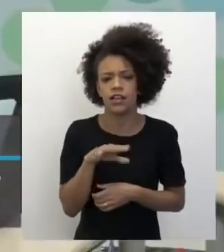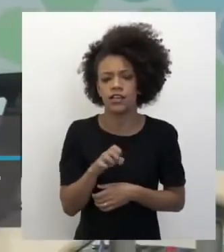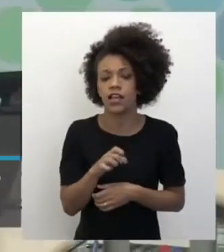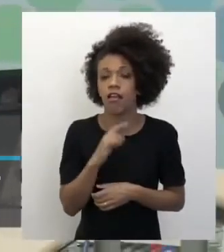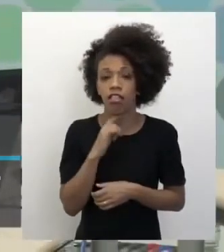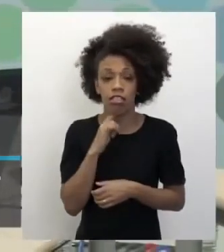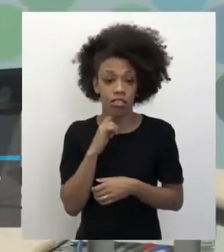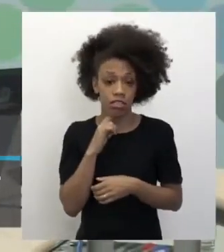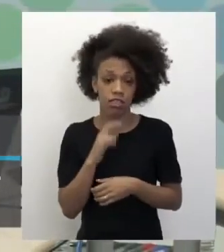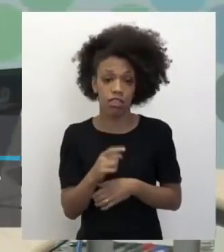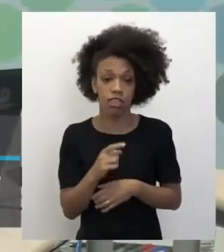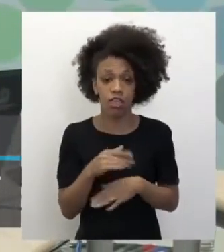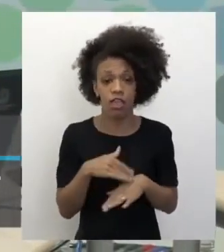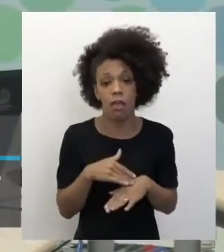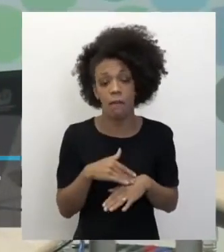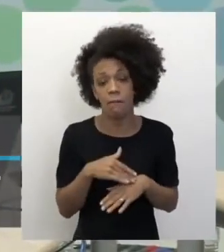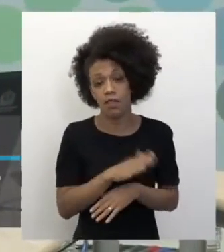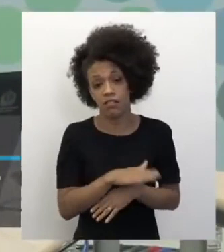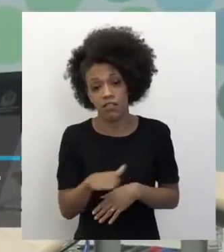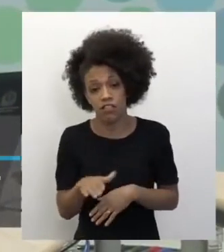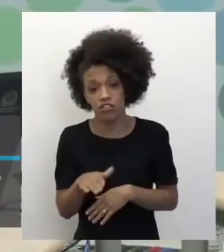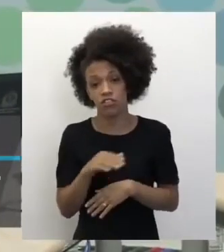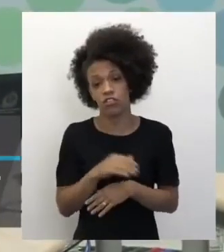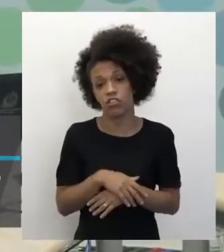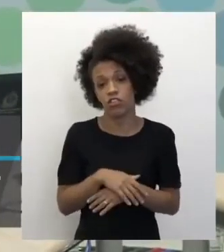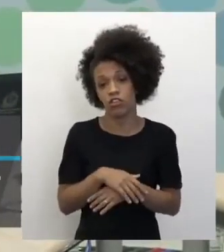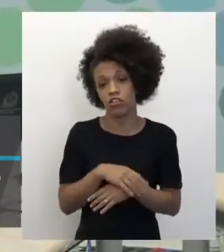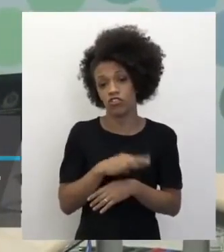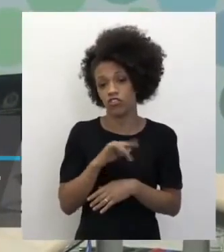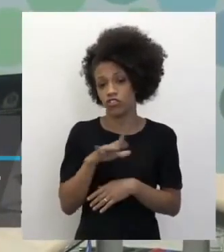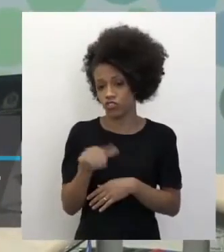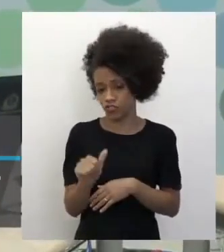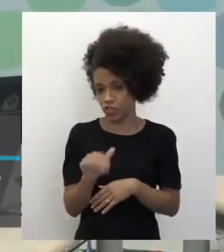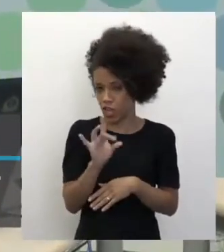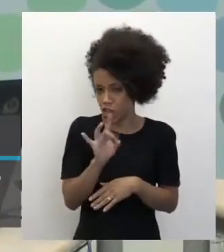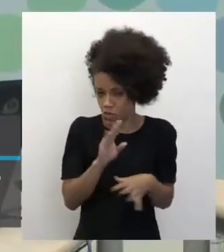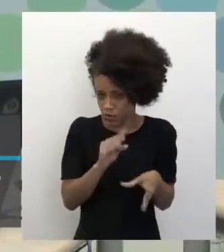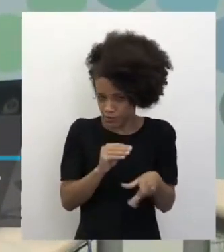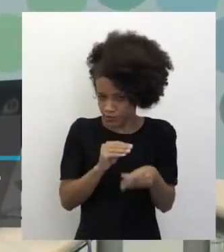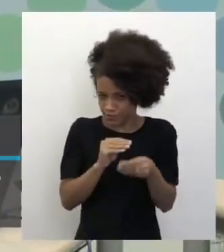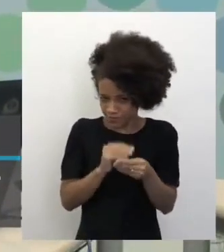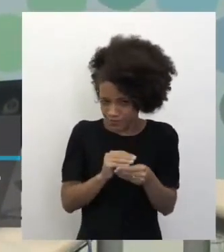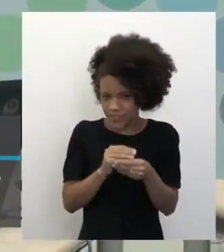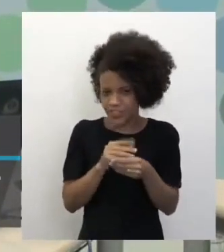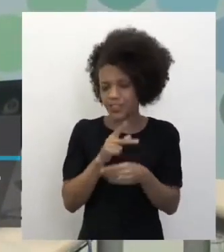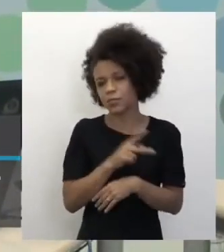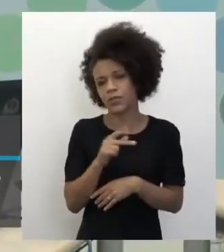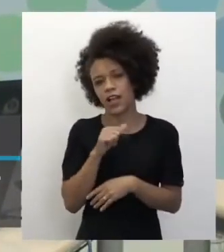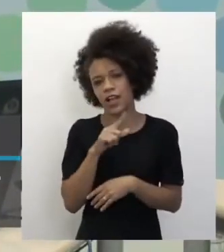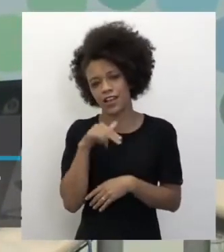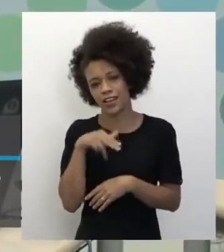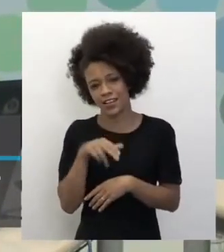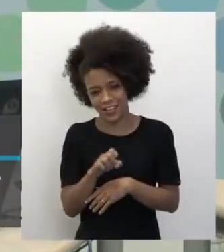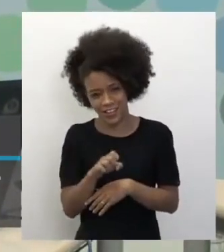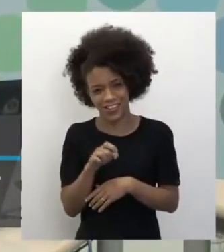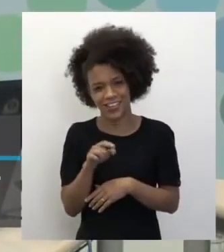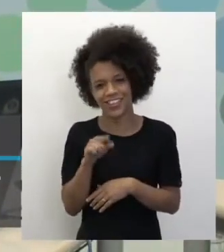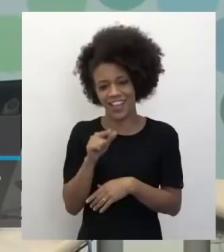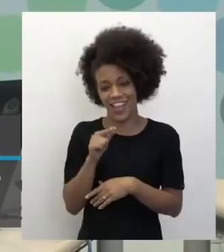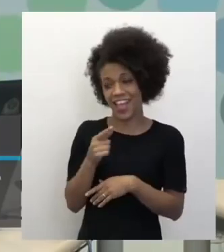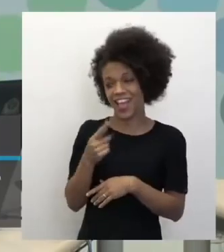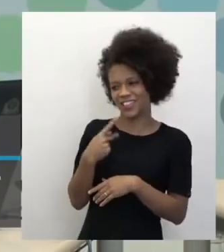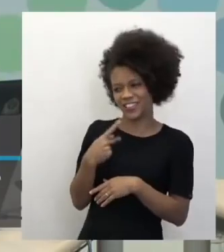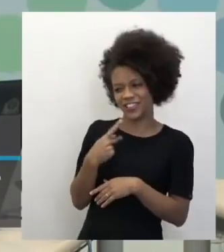ninguém é mais criança para ficar chamando os professores de tios. Deixa eu só fazer um adendo aí. E aí a Proaline, logo abaixo, Proaline das